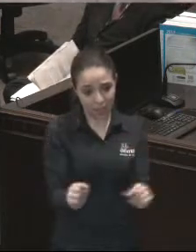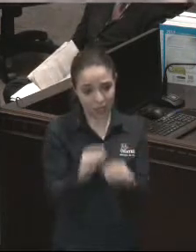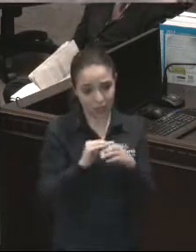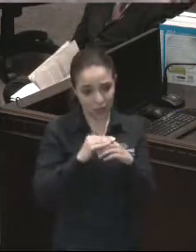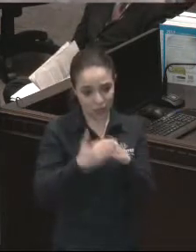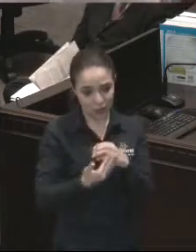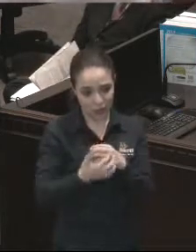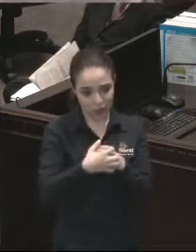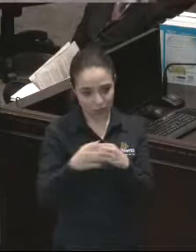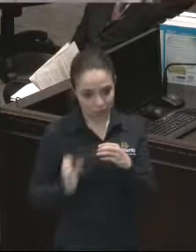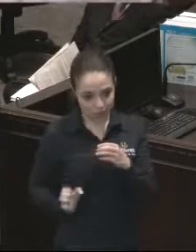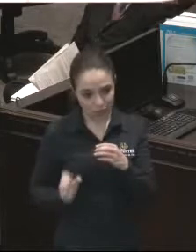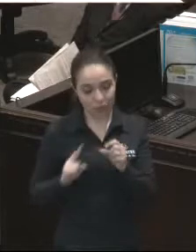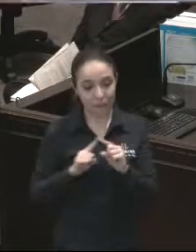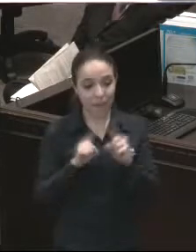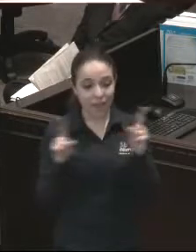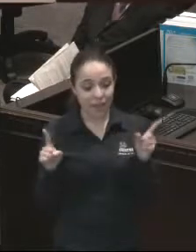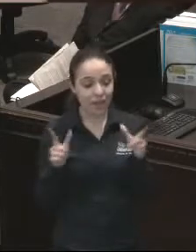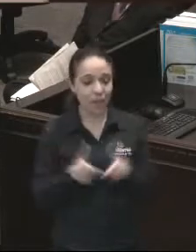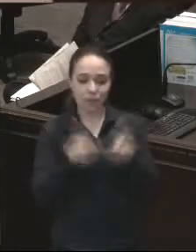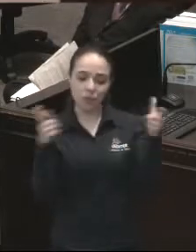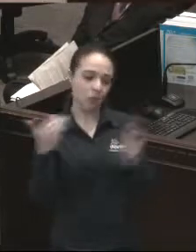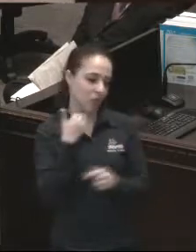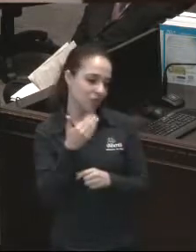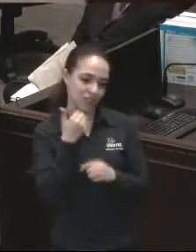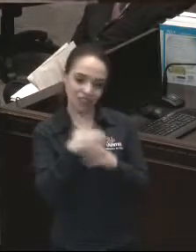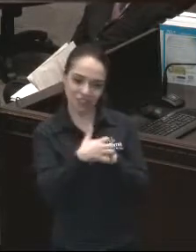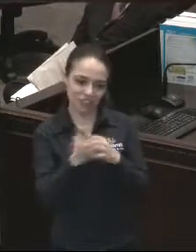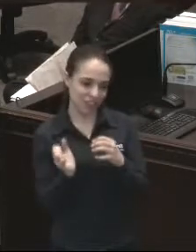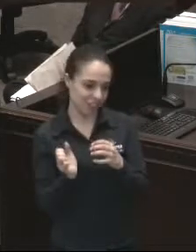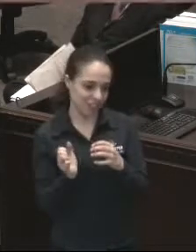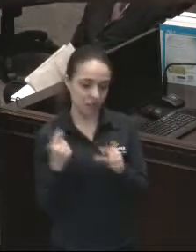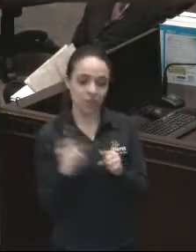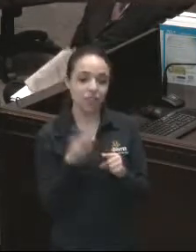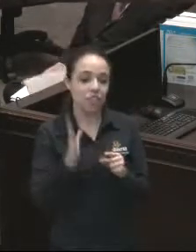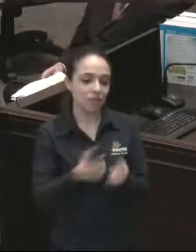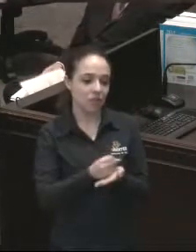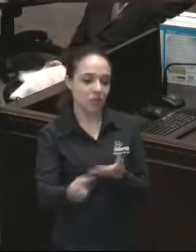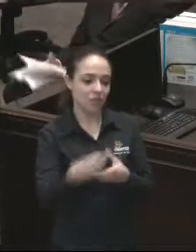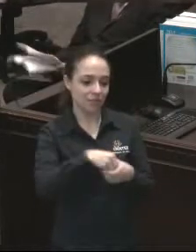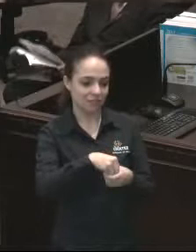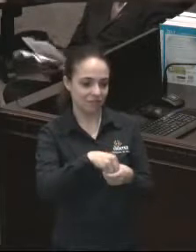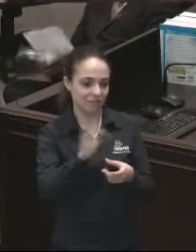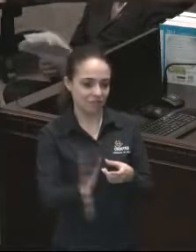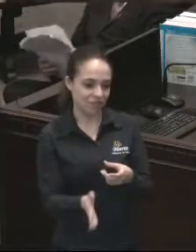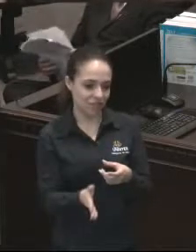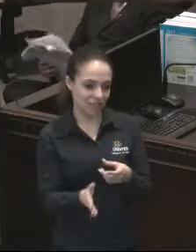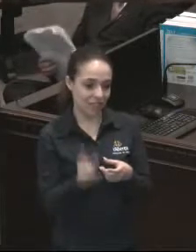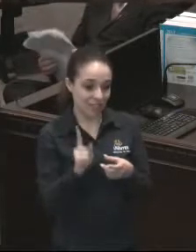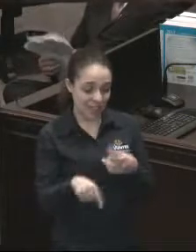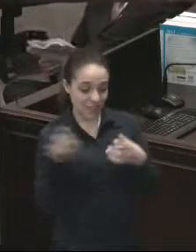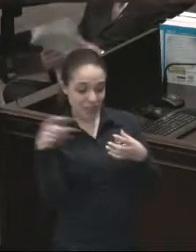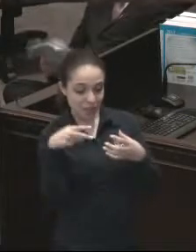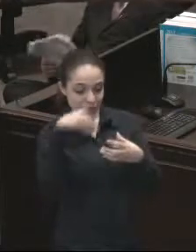na casca e também na polpa. Mas muitos, você não adianta tirar a casca, porque ele já está na polpa. Ele é um sistêmico.